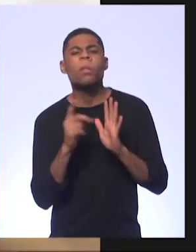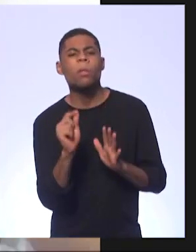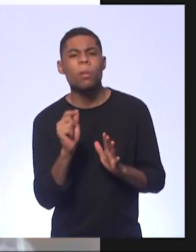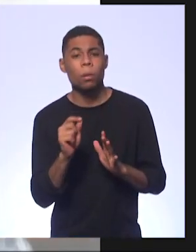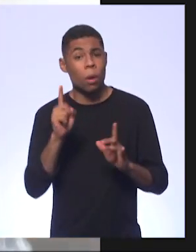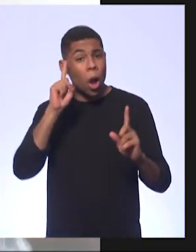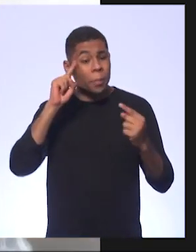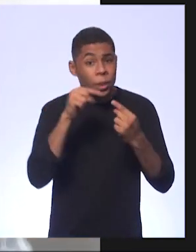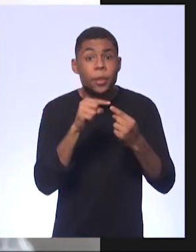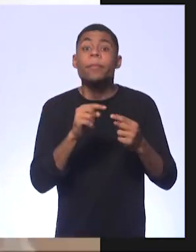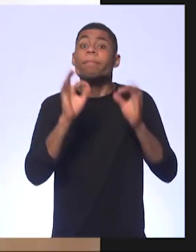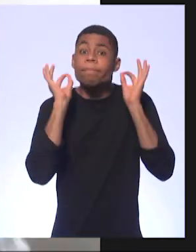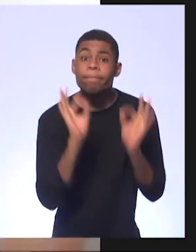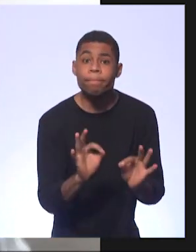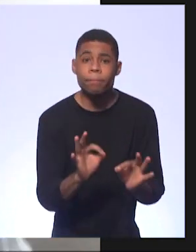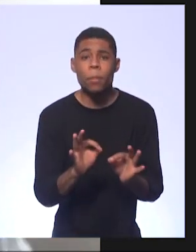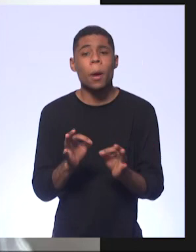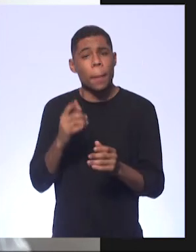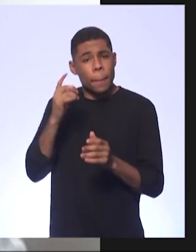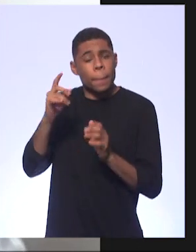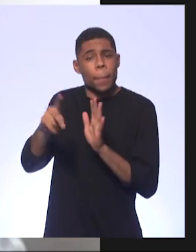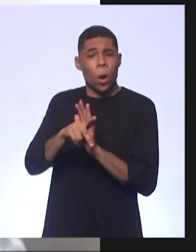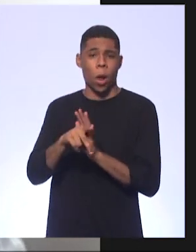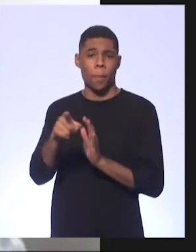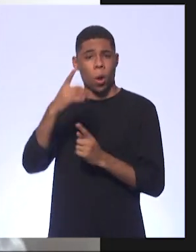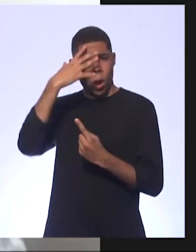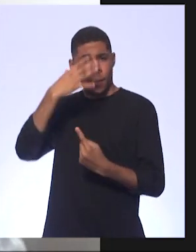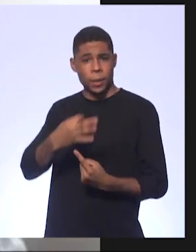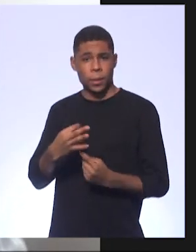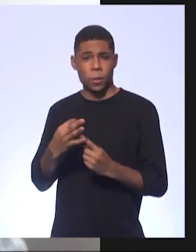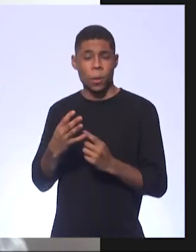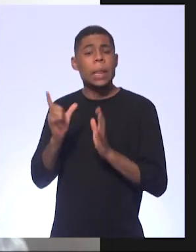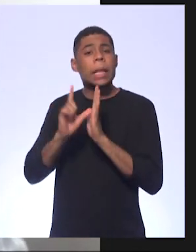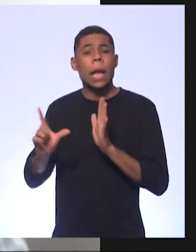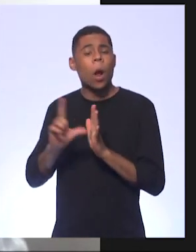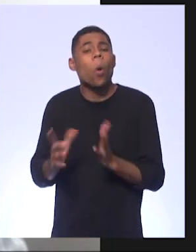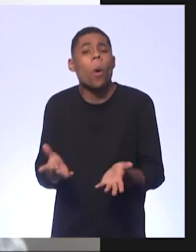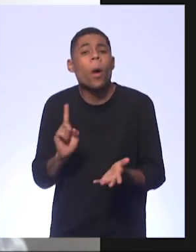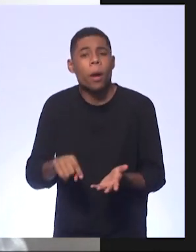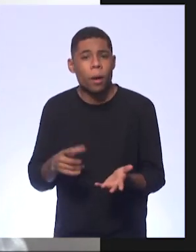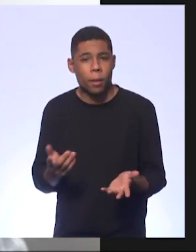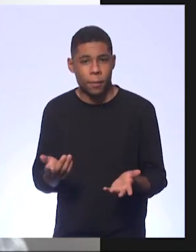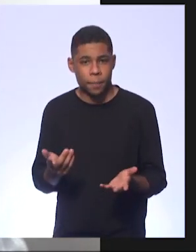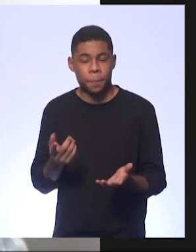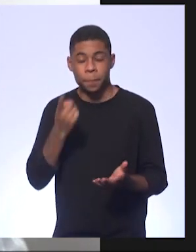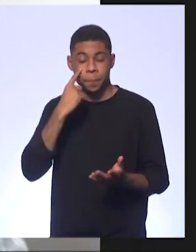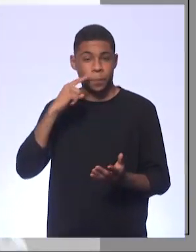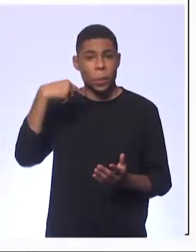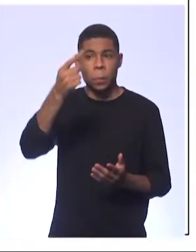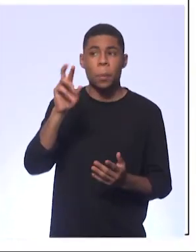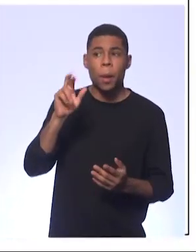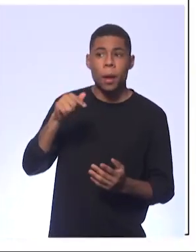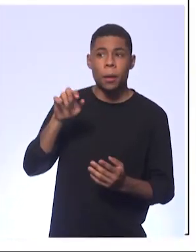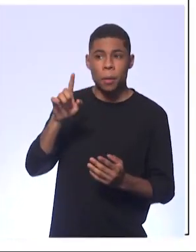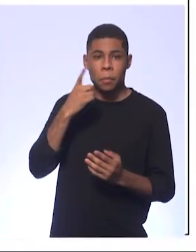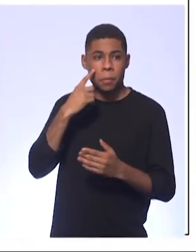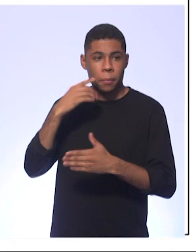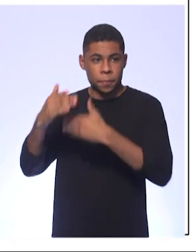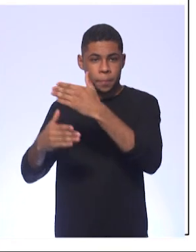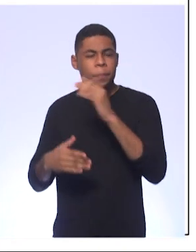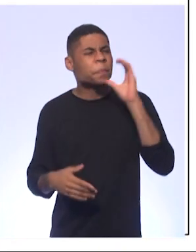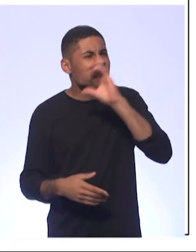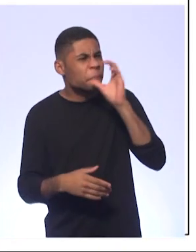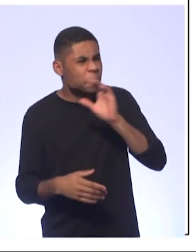objetivos concretos dessa compreensão literal? Qual que é o próximo, Raquel? Antes de entrar